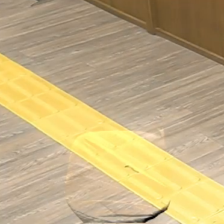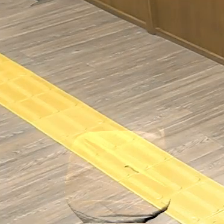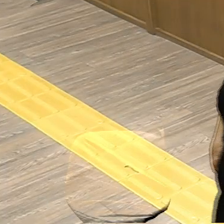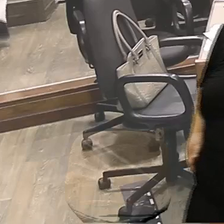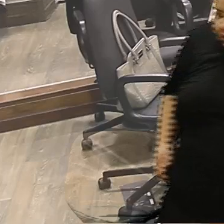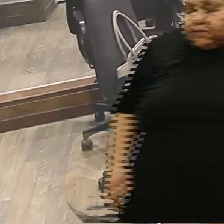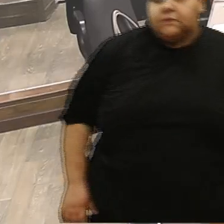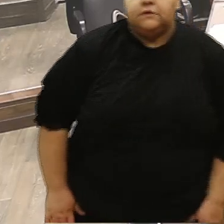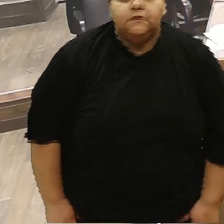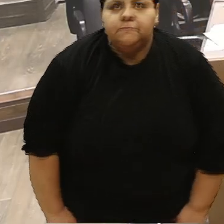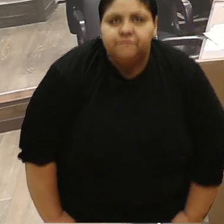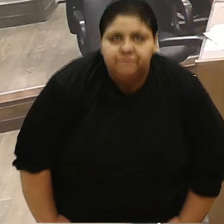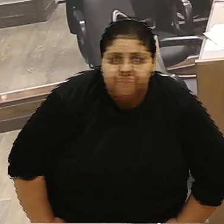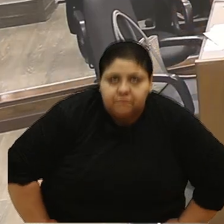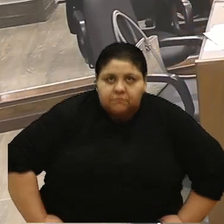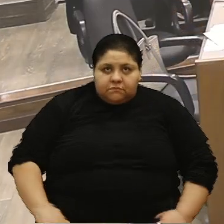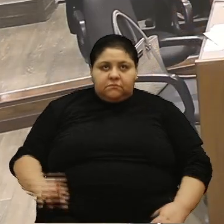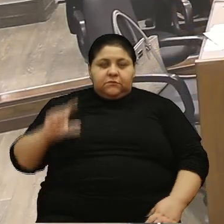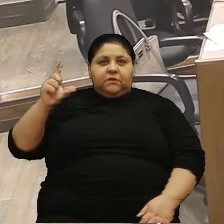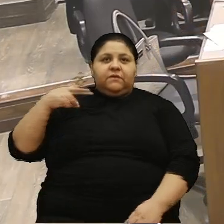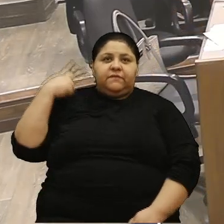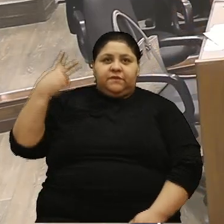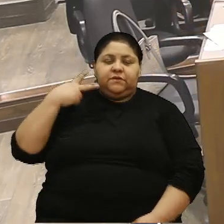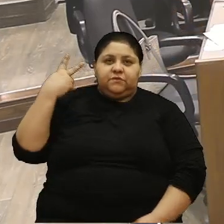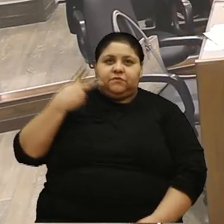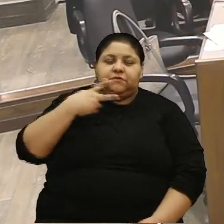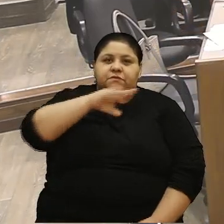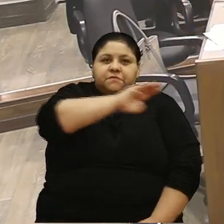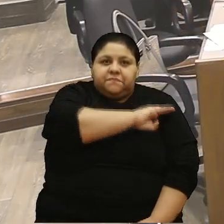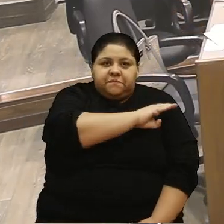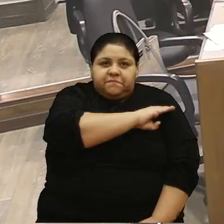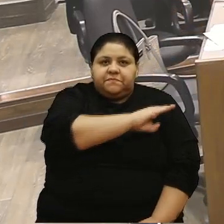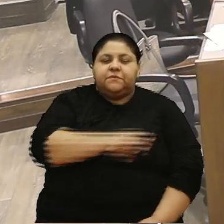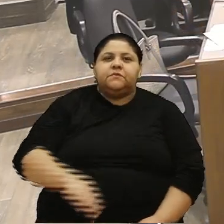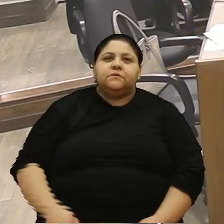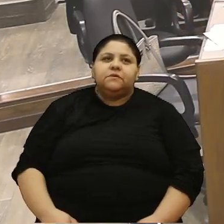Ramon Teles, da tribuna. Ou não, da bancada.